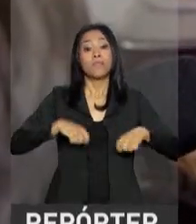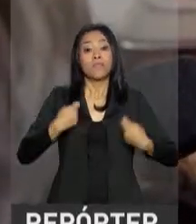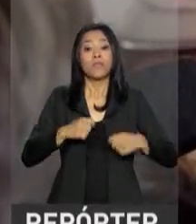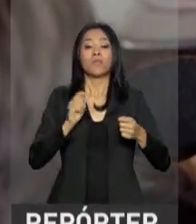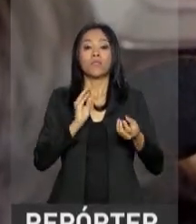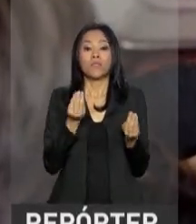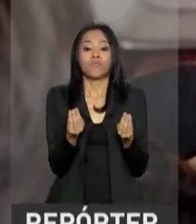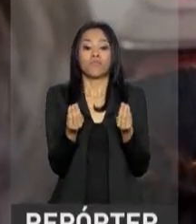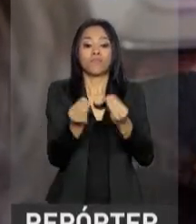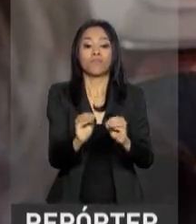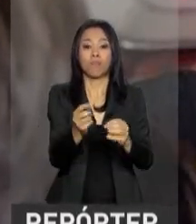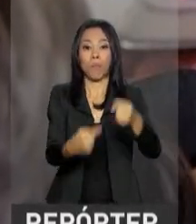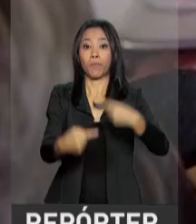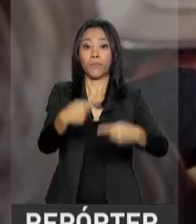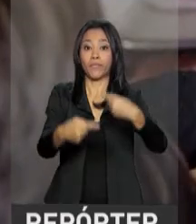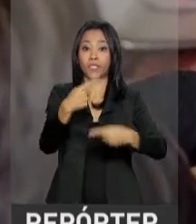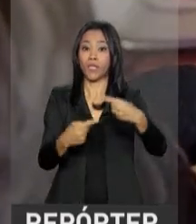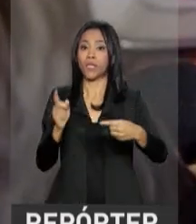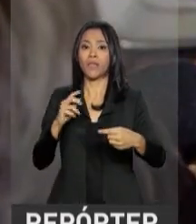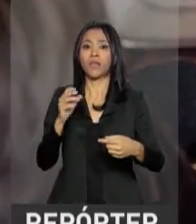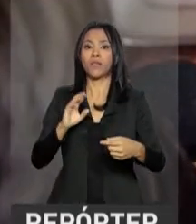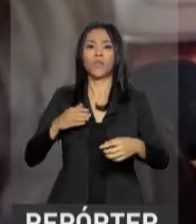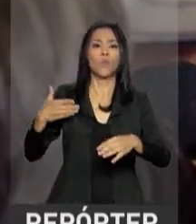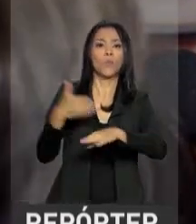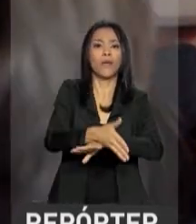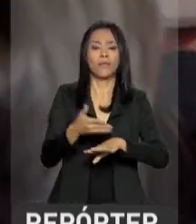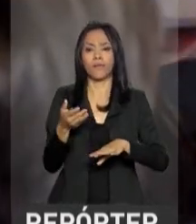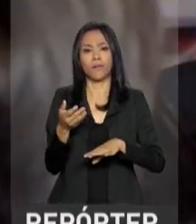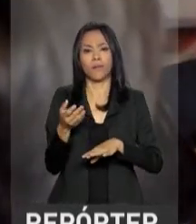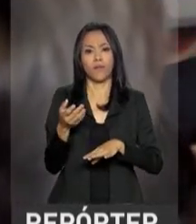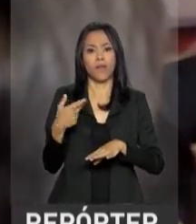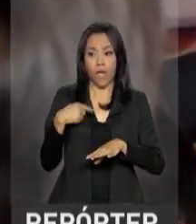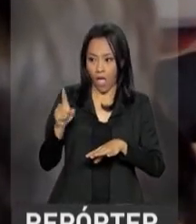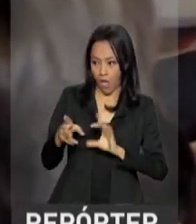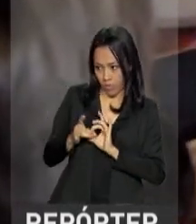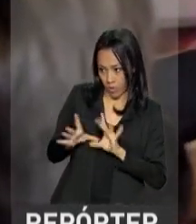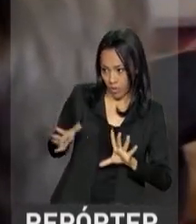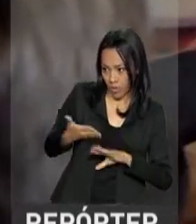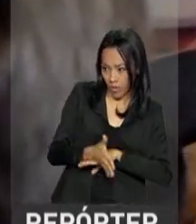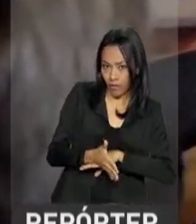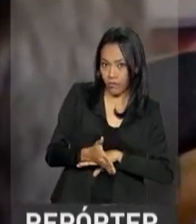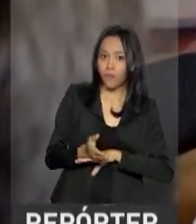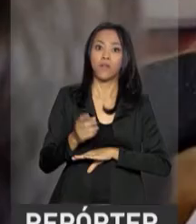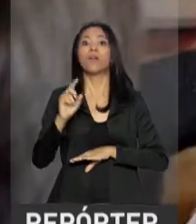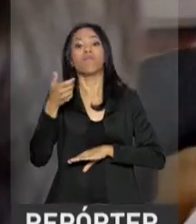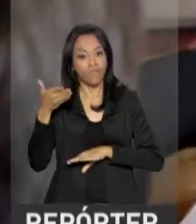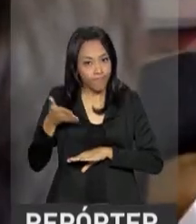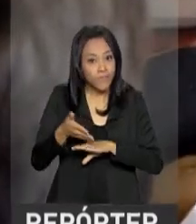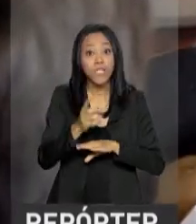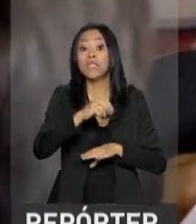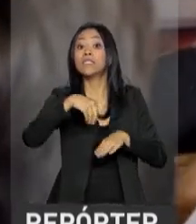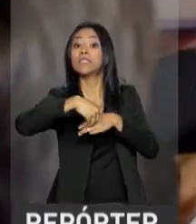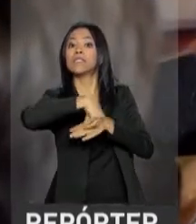em que não entre nada que não seja devidamente autorizado nos presídios e penitenciárias e não saia